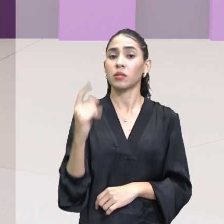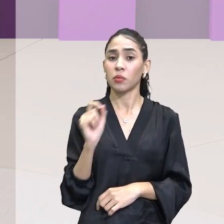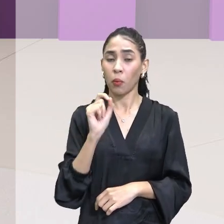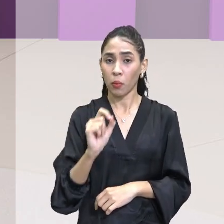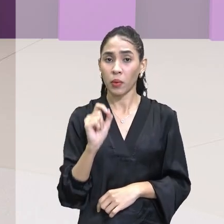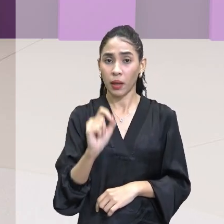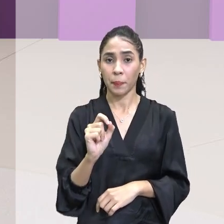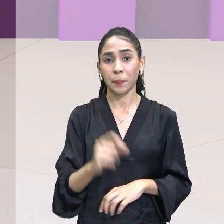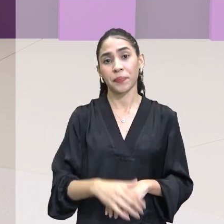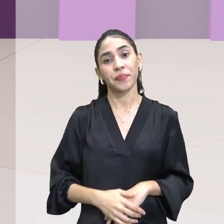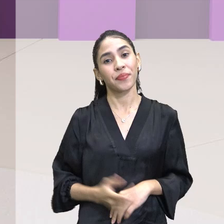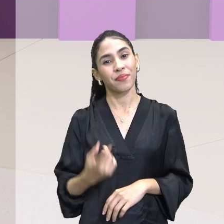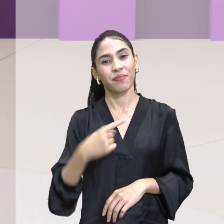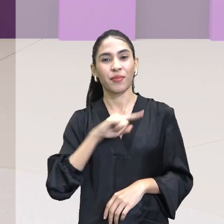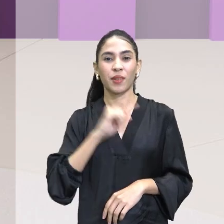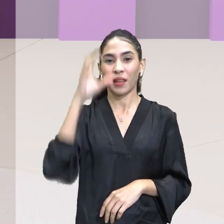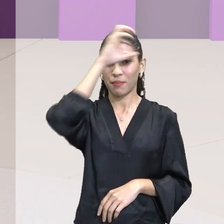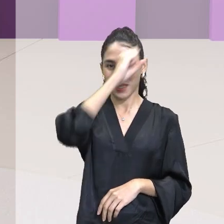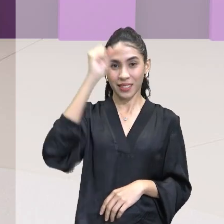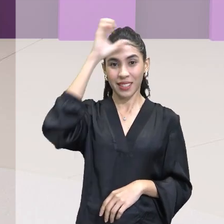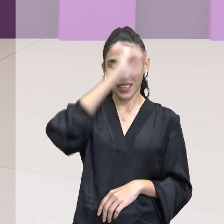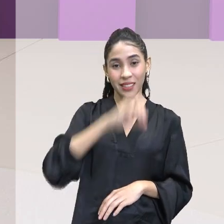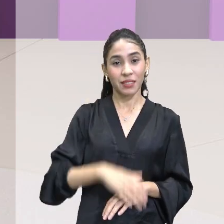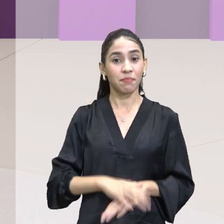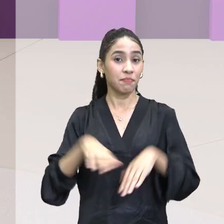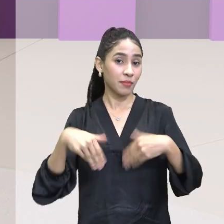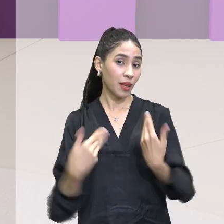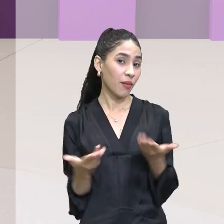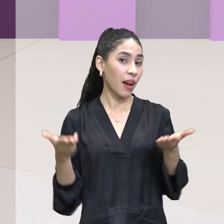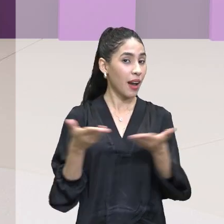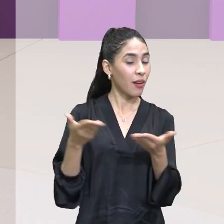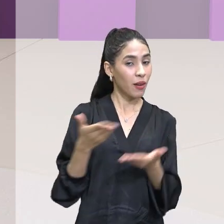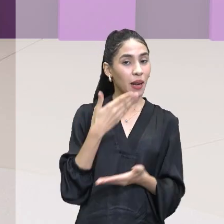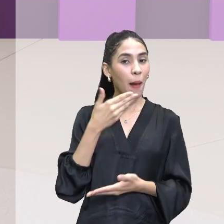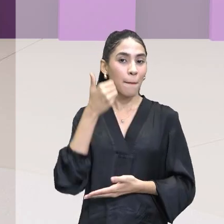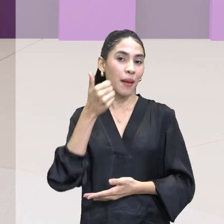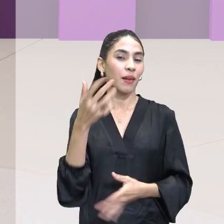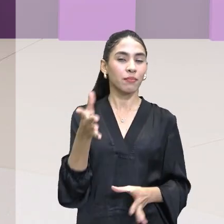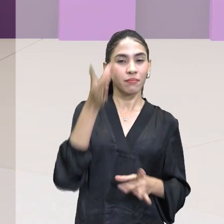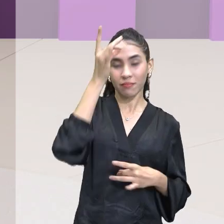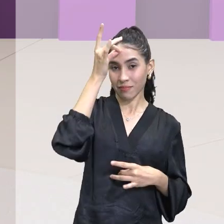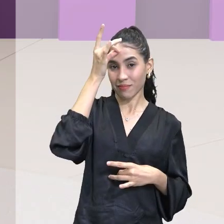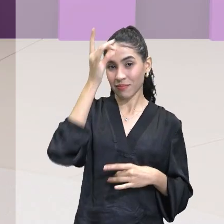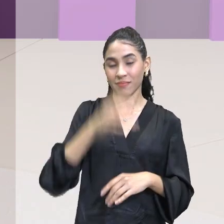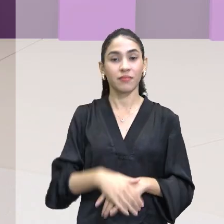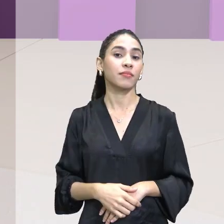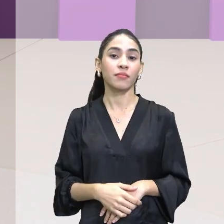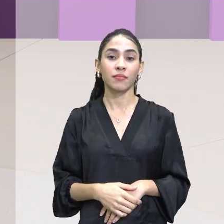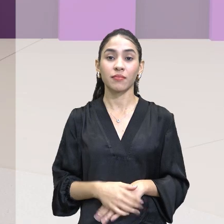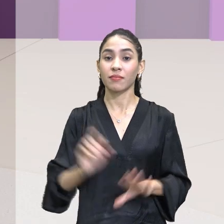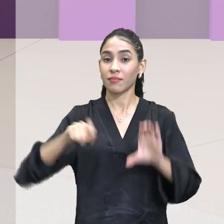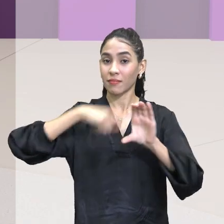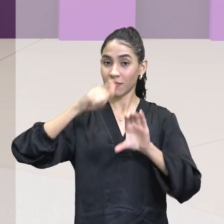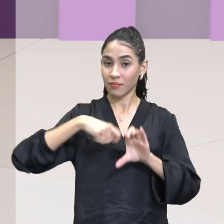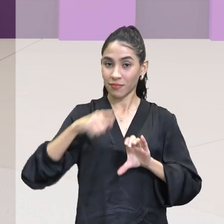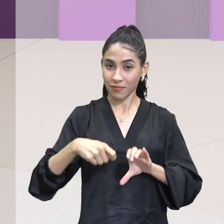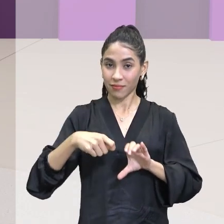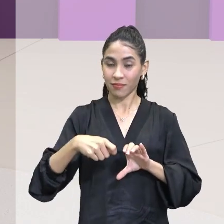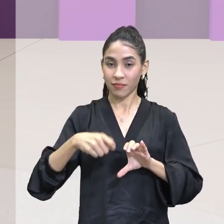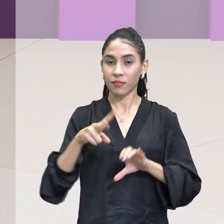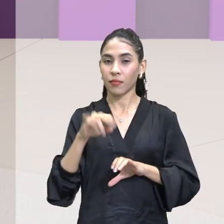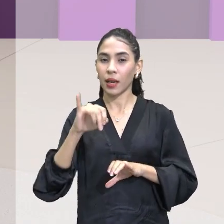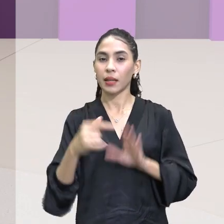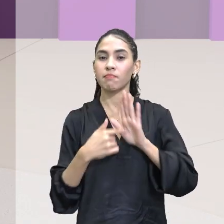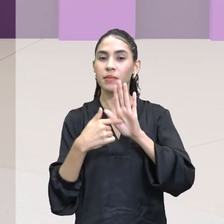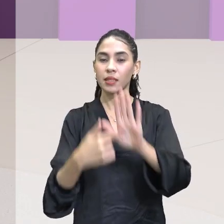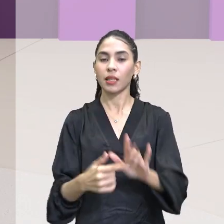importância vital para a nossa aprendizagem. Então, agora, para ficar aí melhor trabalhado em você, vamos assistir um VTzinho que vem